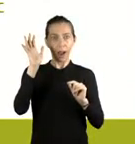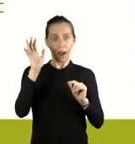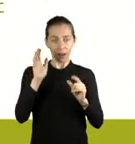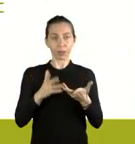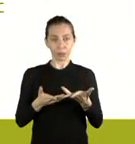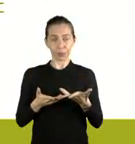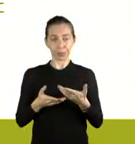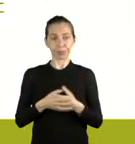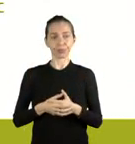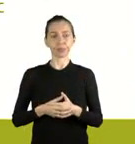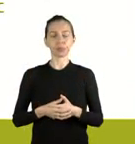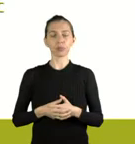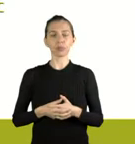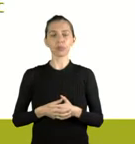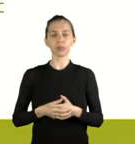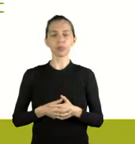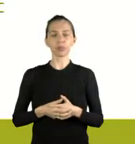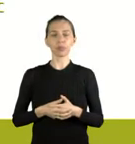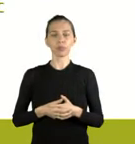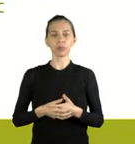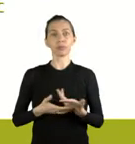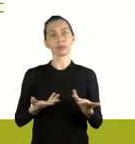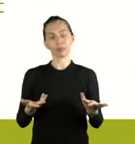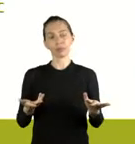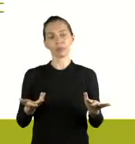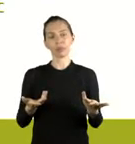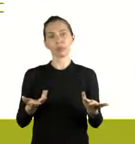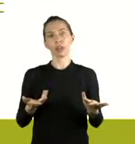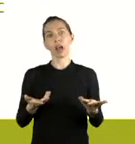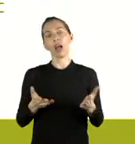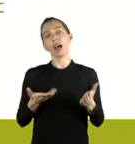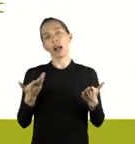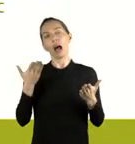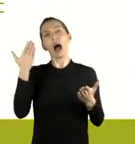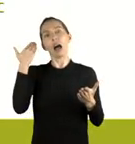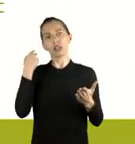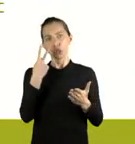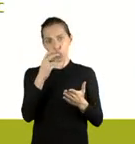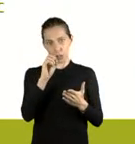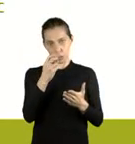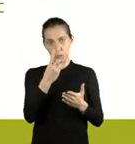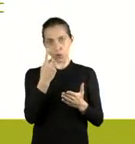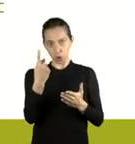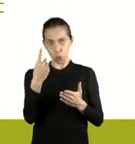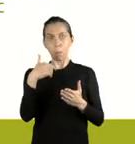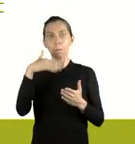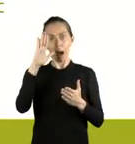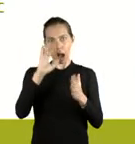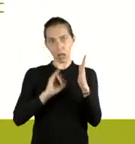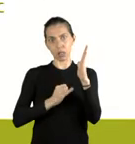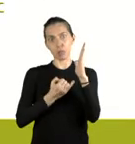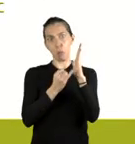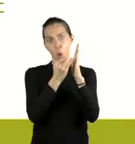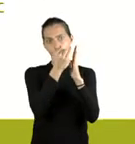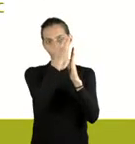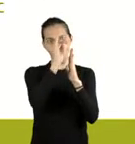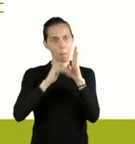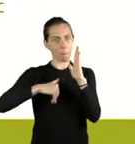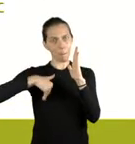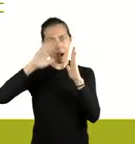os preços continuam crescendo, claro, muito menores que 2021, 2020, que a gente viu um boom de